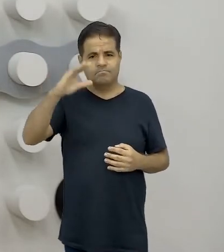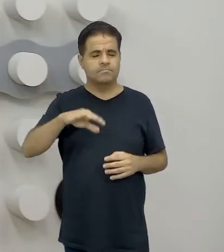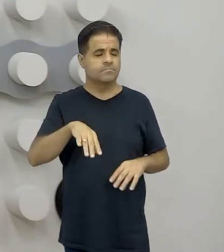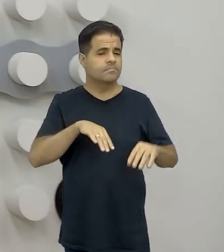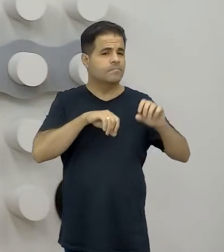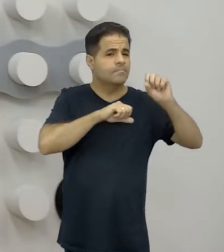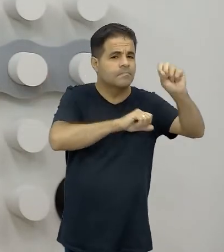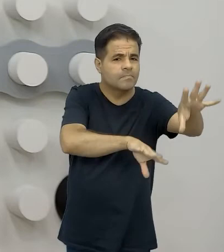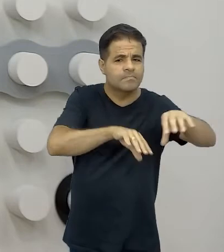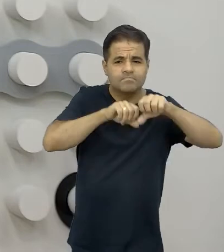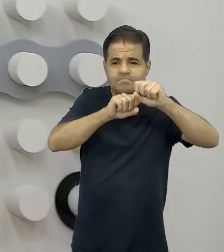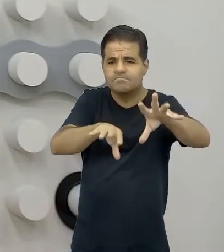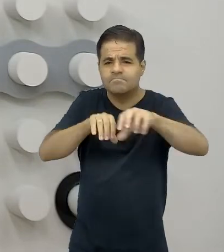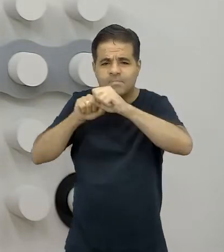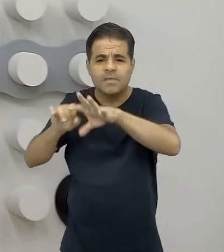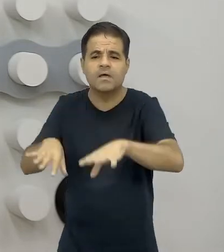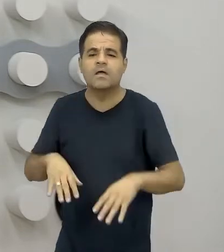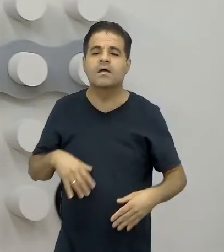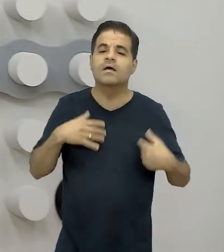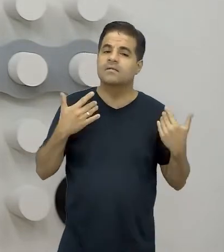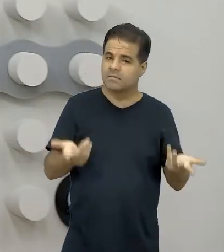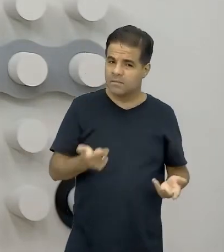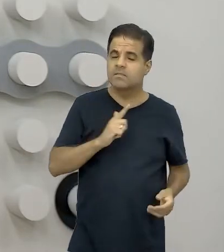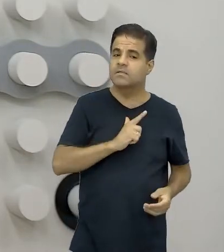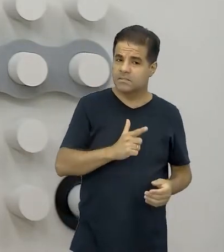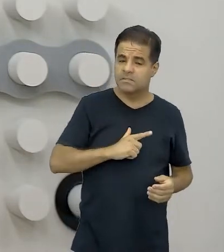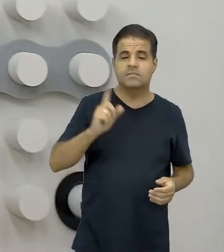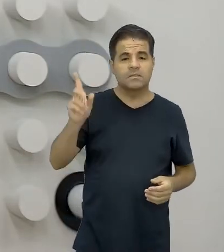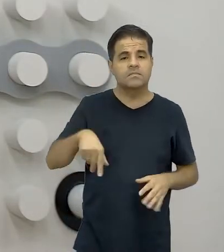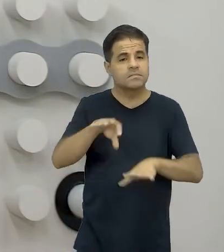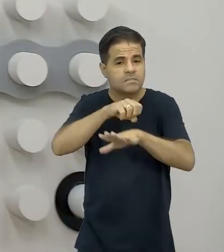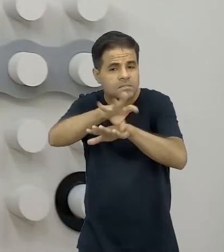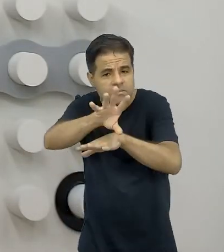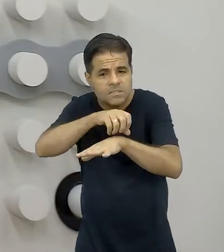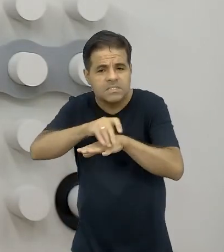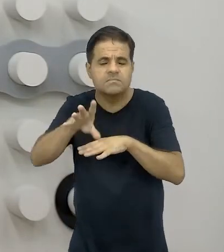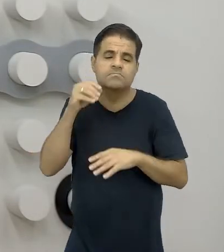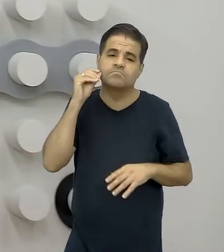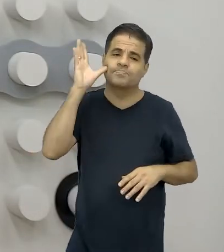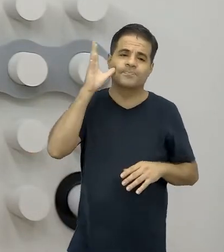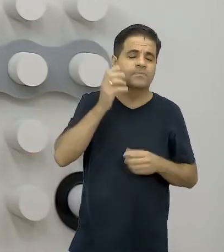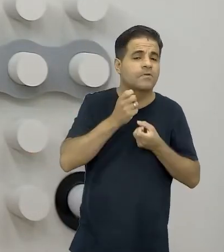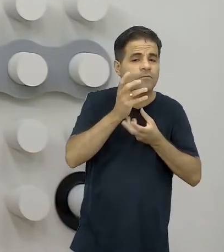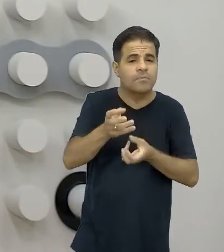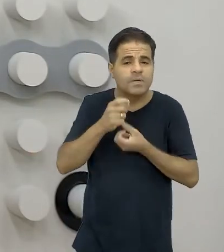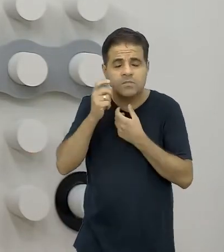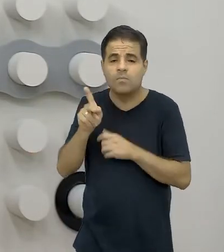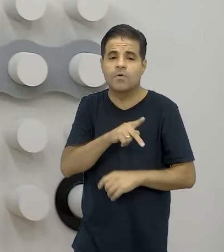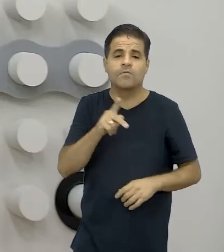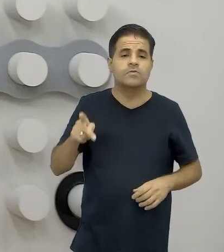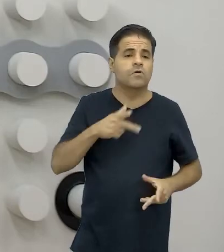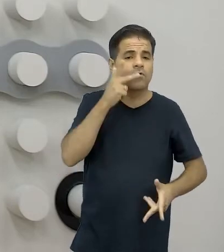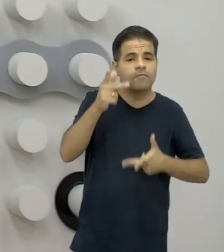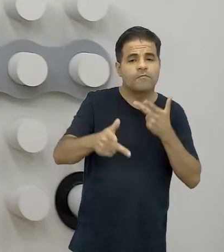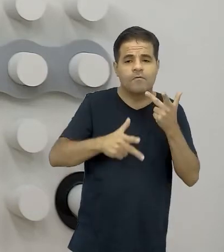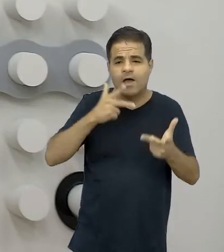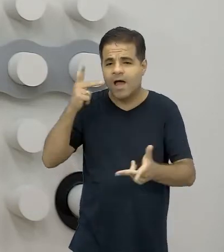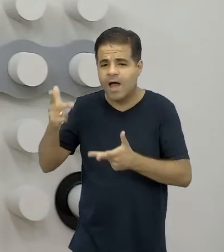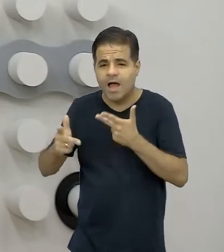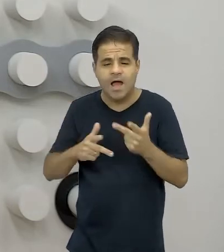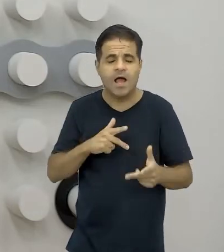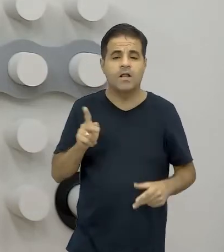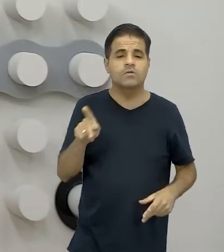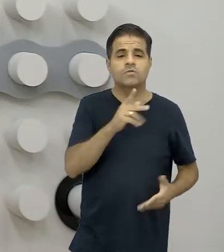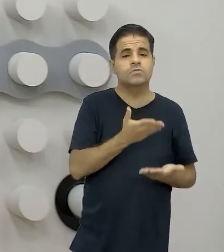dessas atenções, e existe só a transmissão do conhecimento, ou seja, é o professor que fala para o estudante